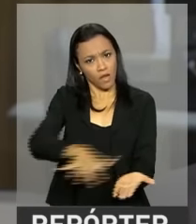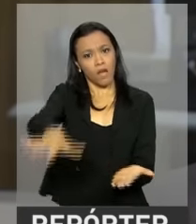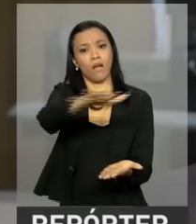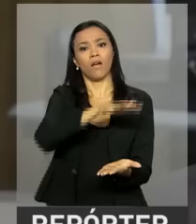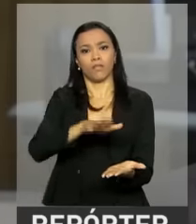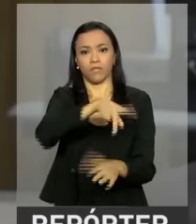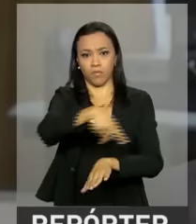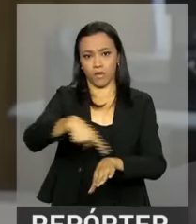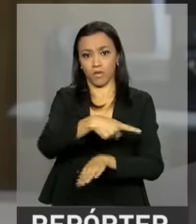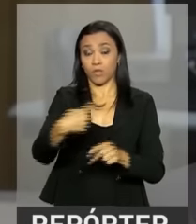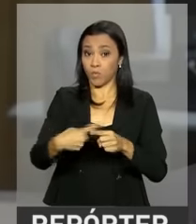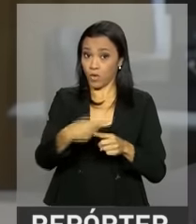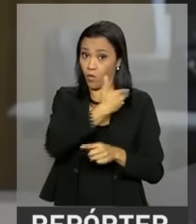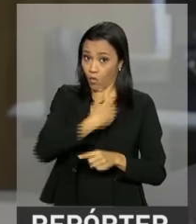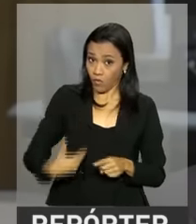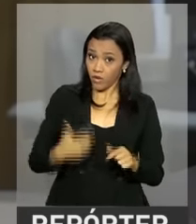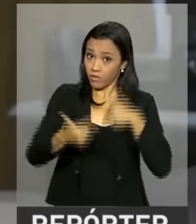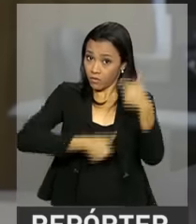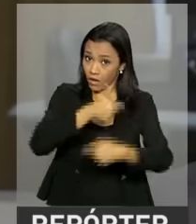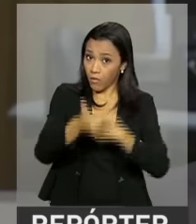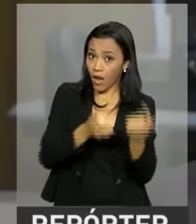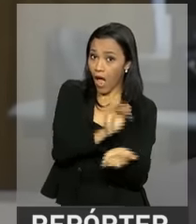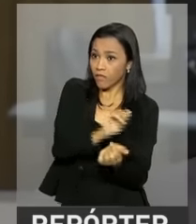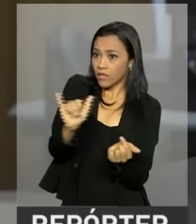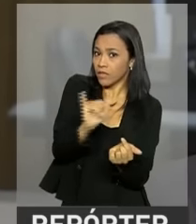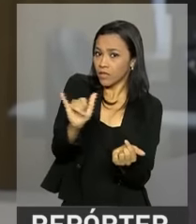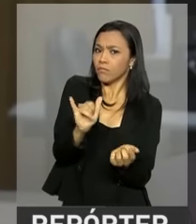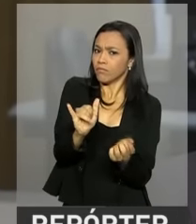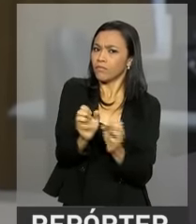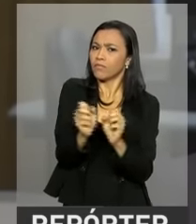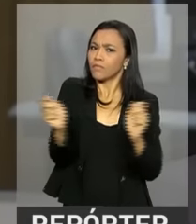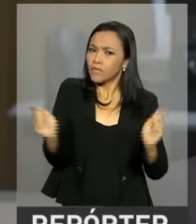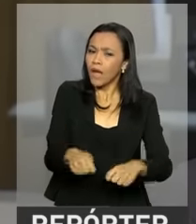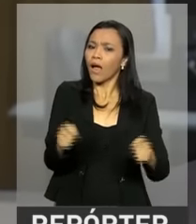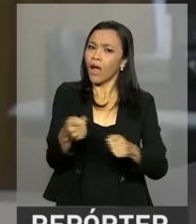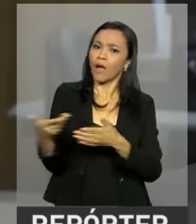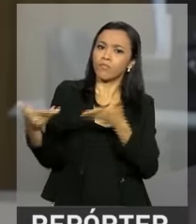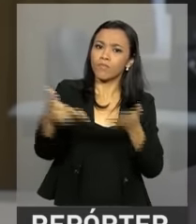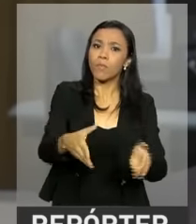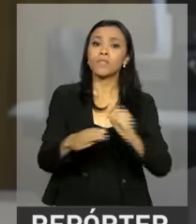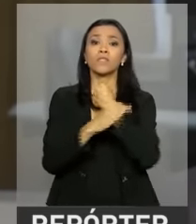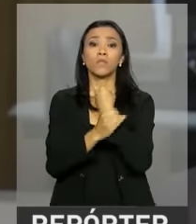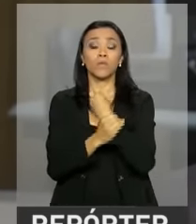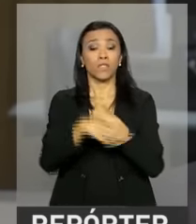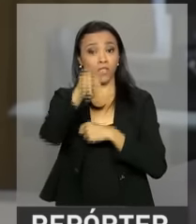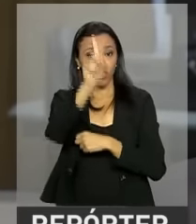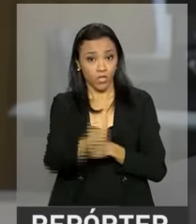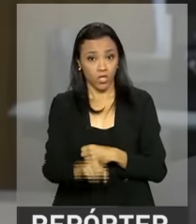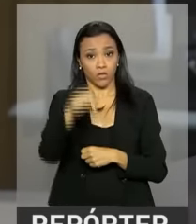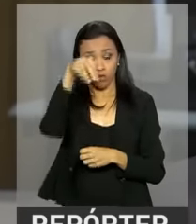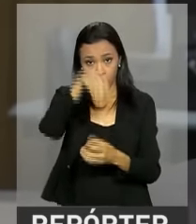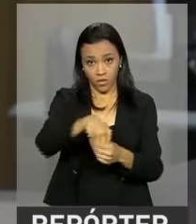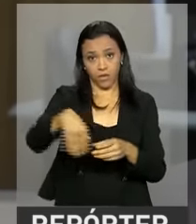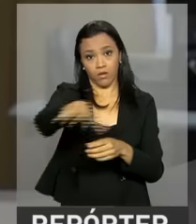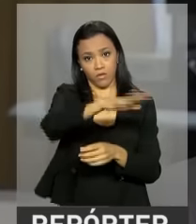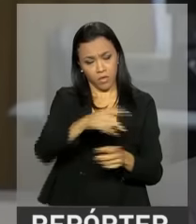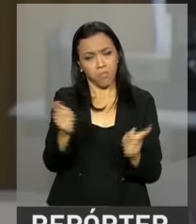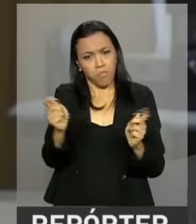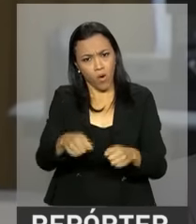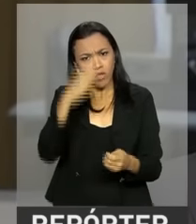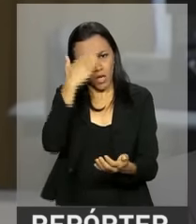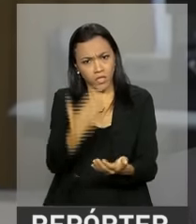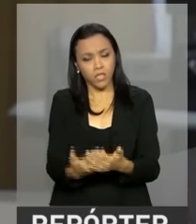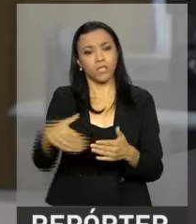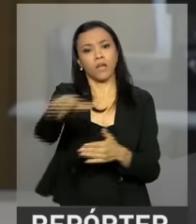e o governo trabalha nessa sinalização para oferecer segurança jurídica para o investidor e ele possa investir e